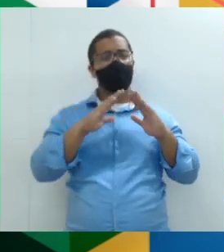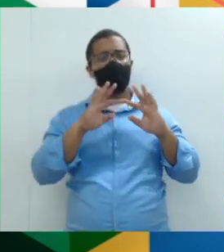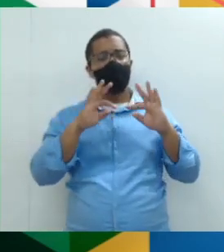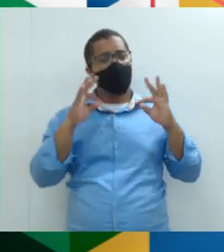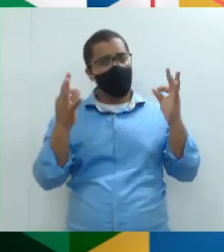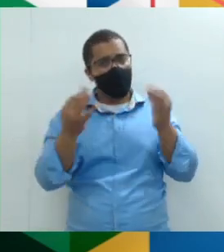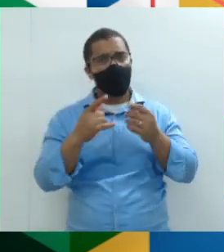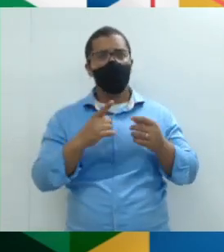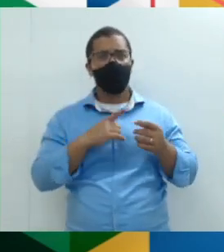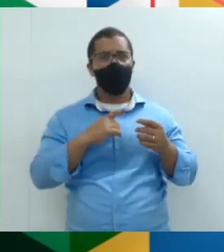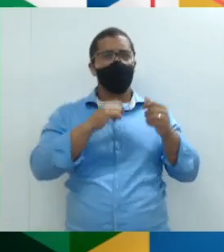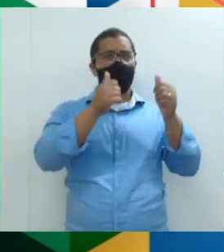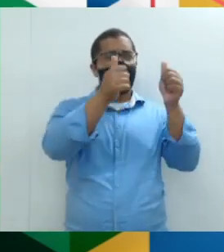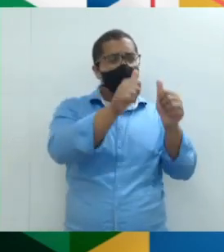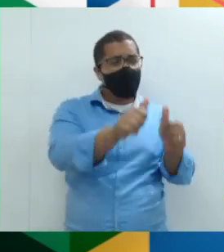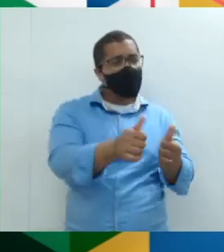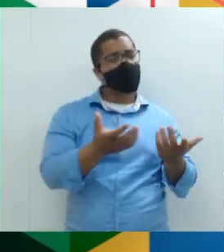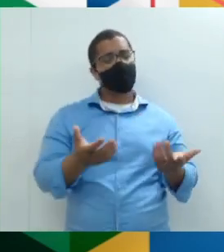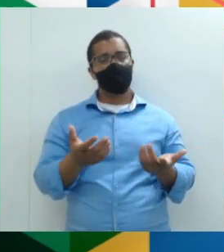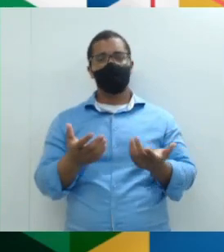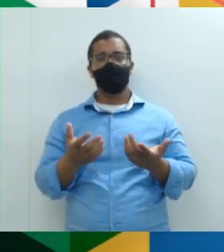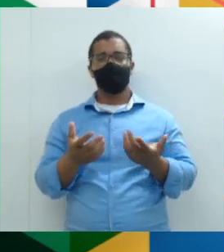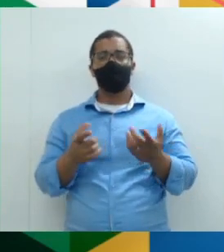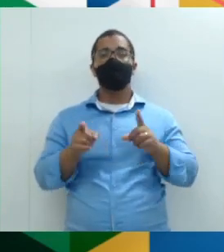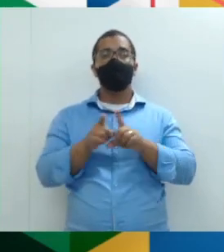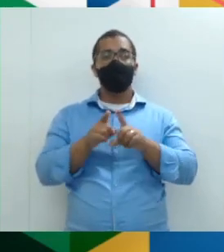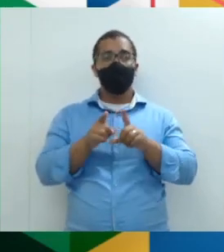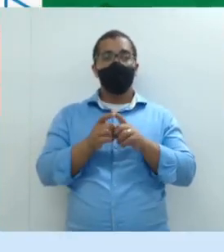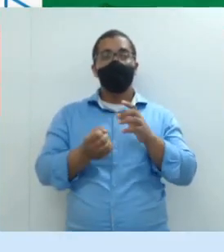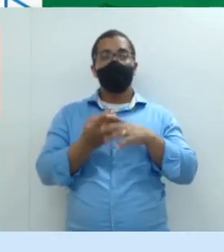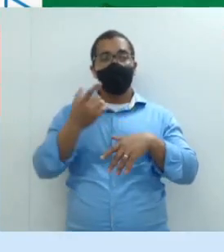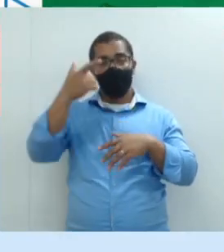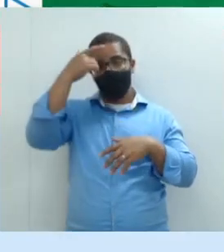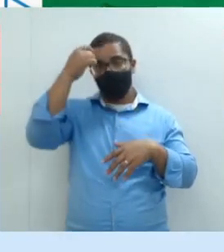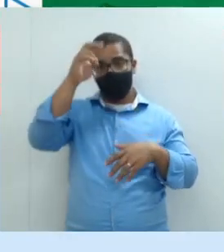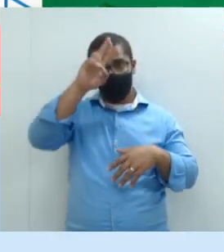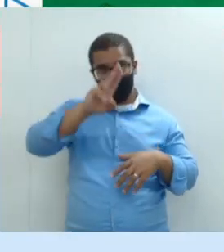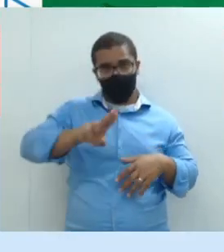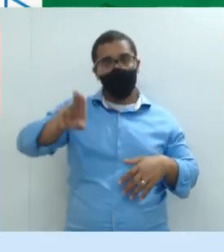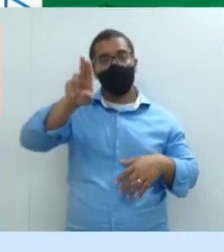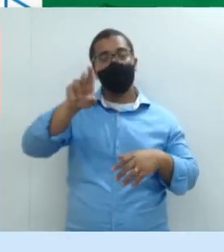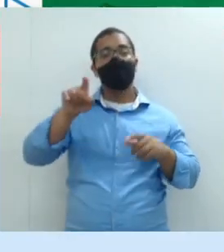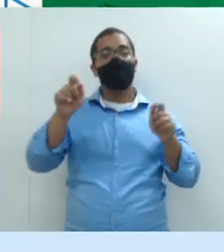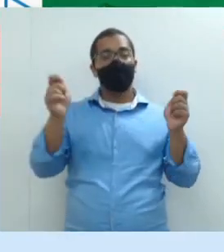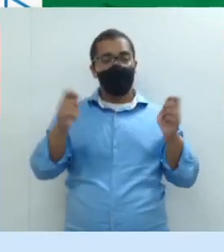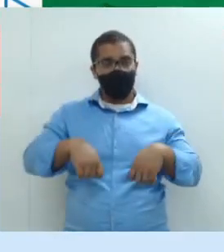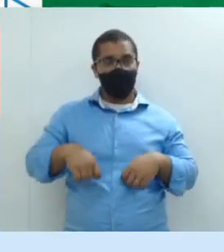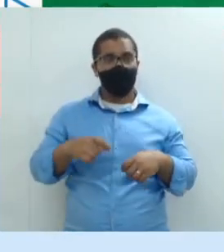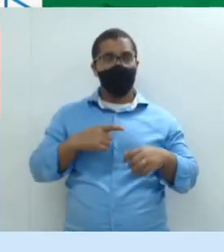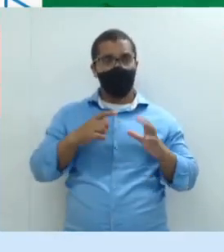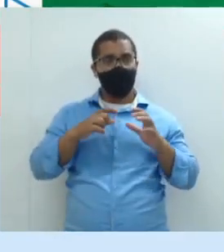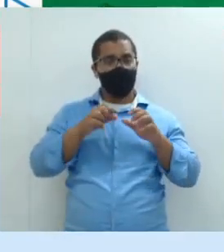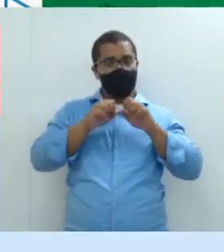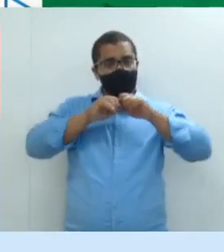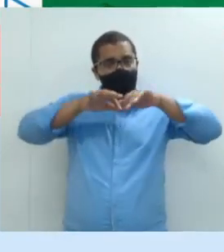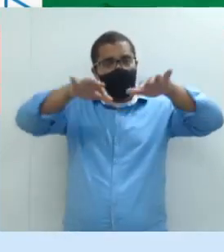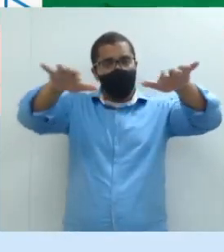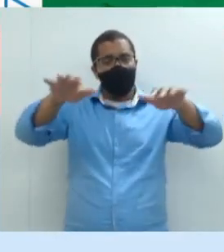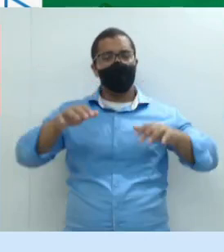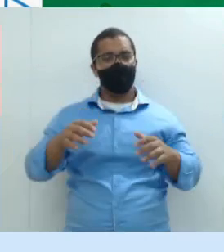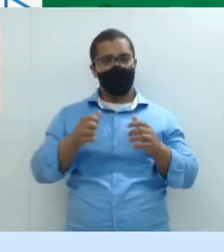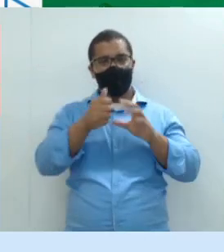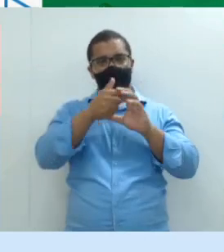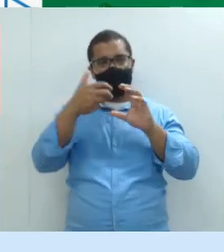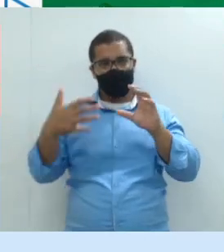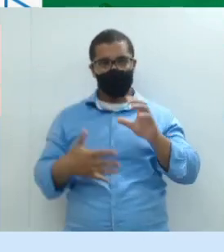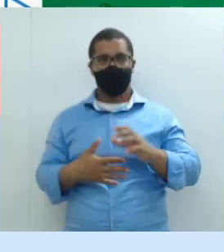preze tem lá uma simbologia religiosa, e também na criação das universidades para propagar os seus princípios e seus dogmas. Então a igreja estava em tudo